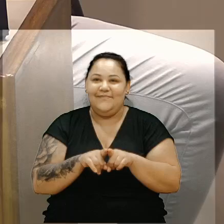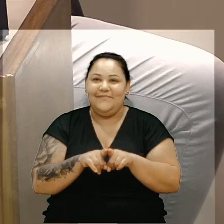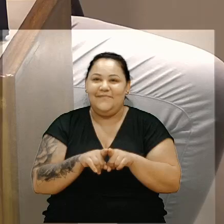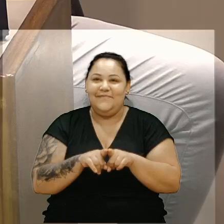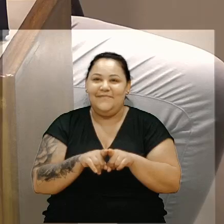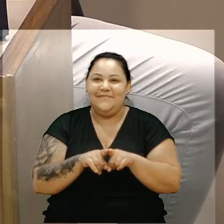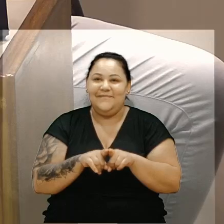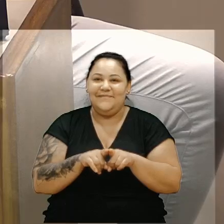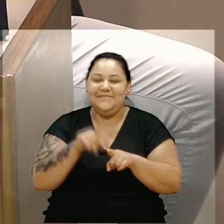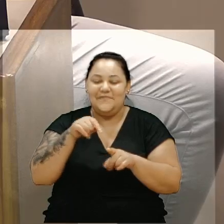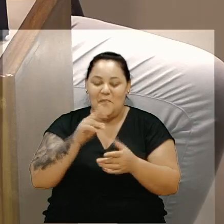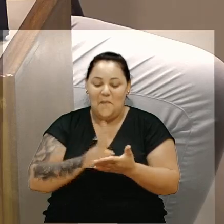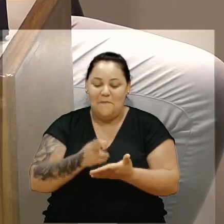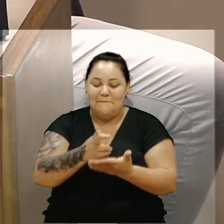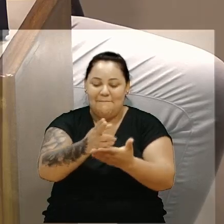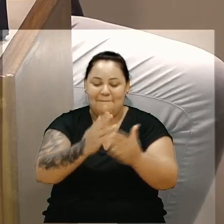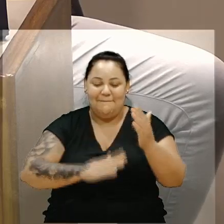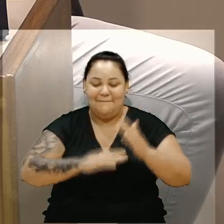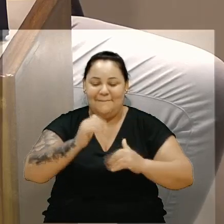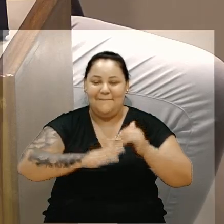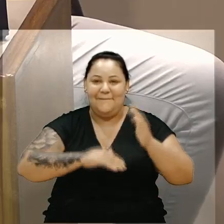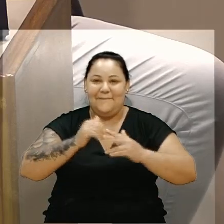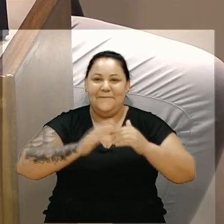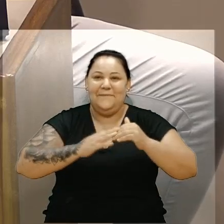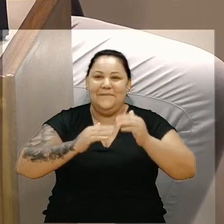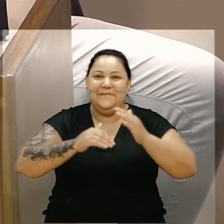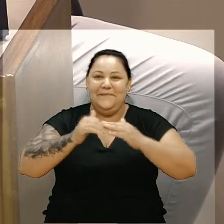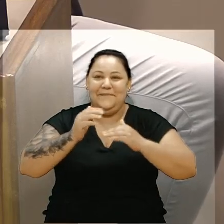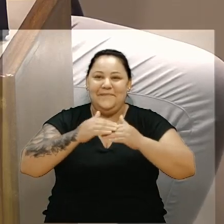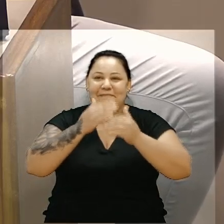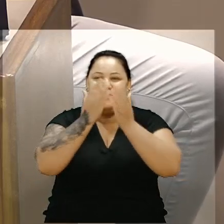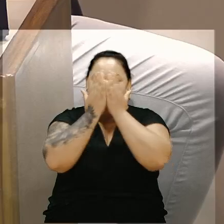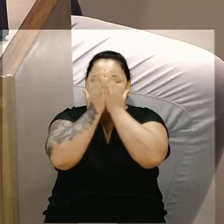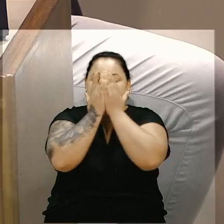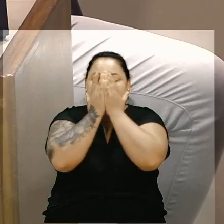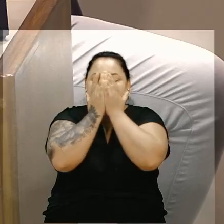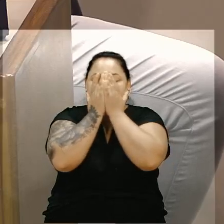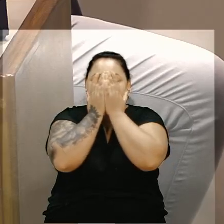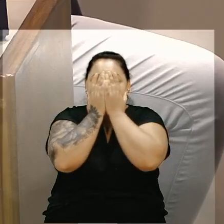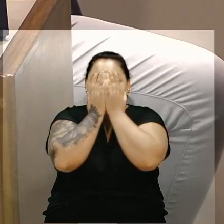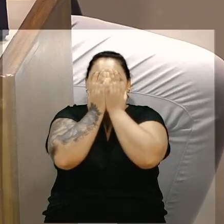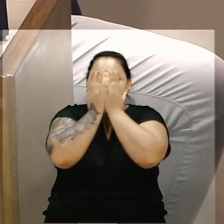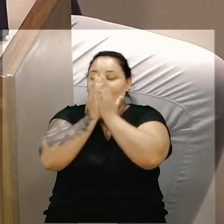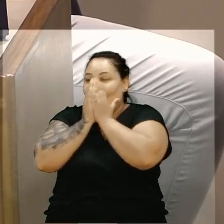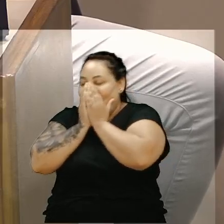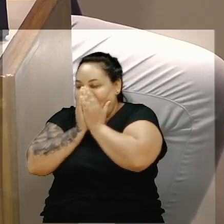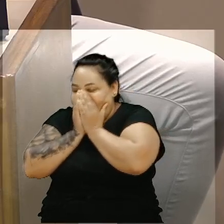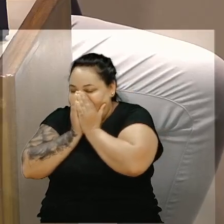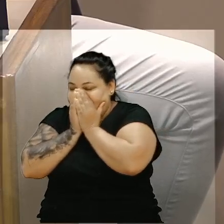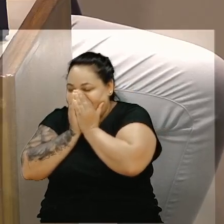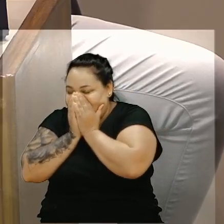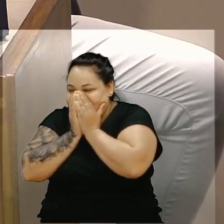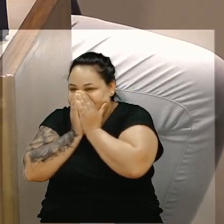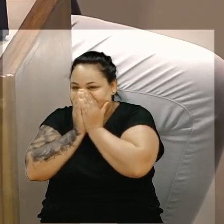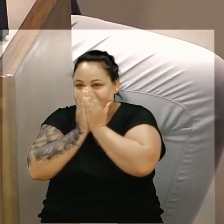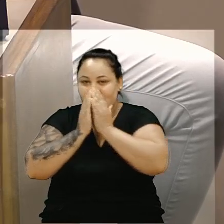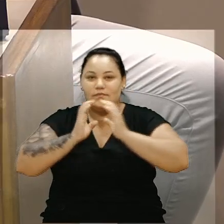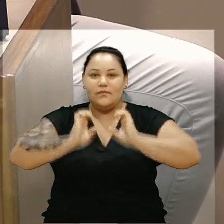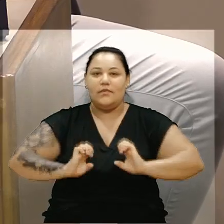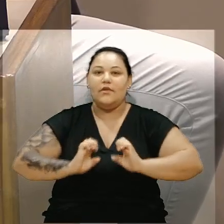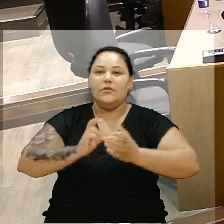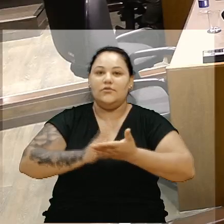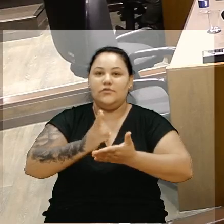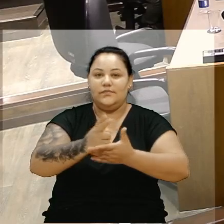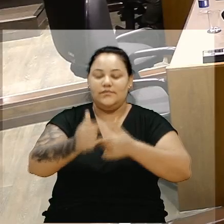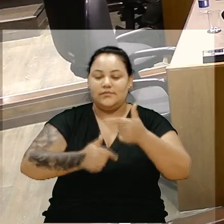e continuo com essa construção que o senhor traz aqui, com respeito, com educação, com ética. Né, vamos continuar trabalhando na mesma linha, se Deus quiser. Obrigado,